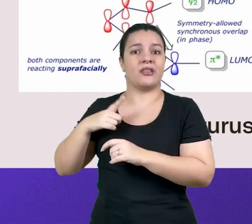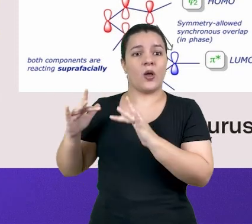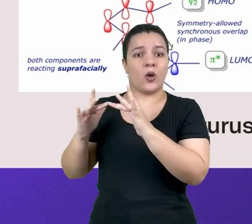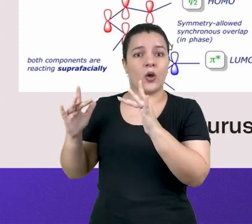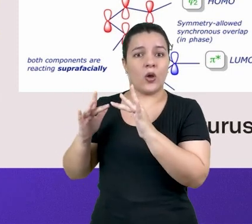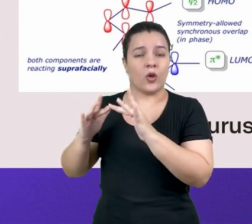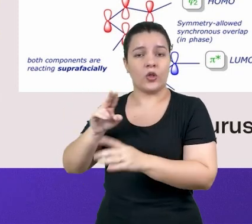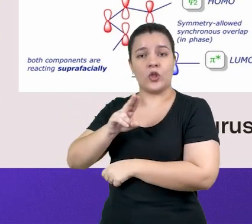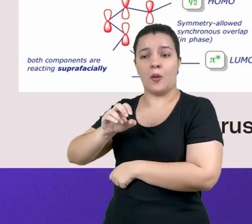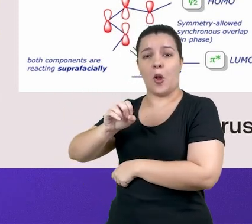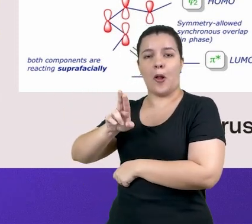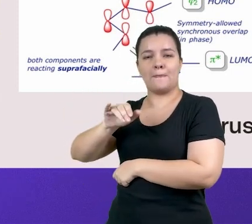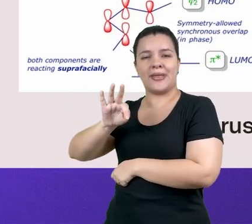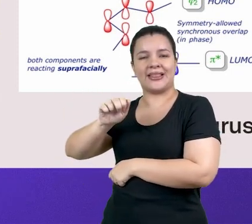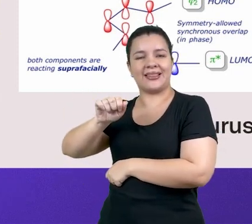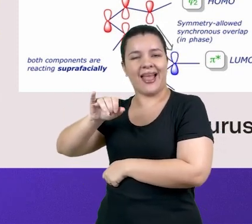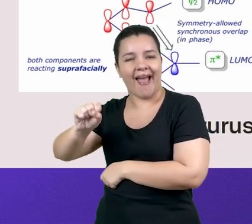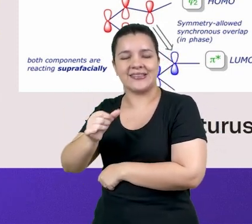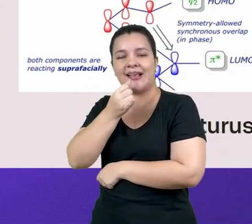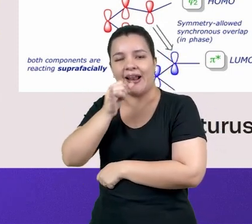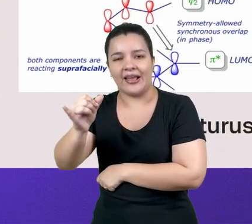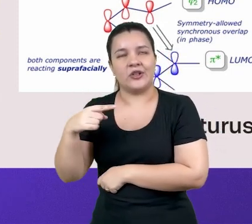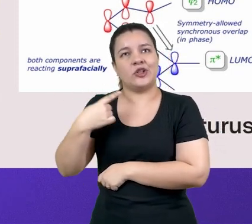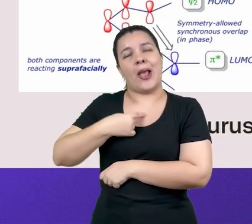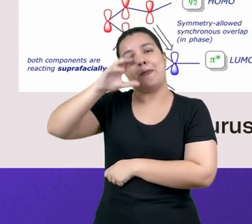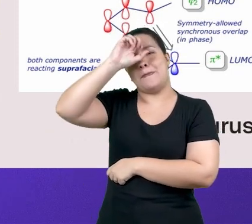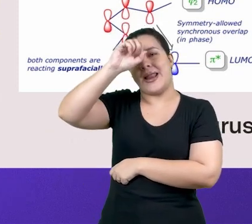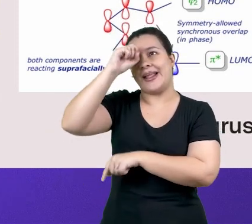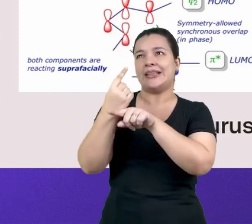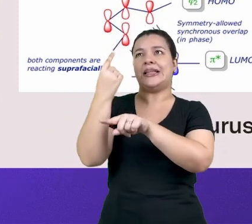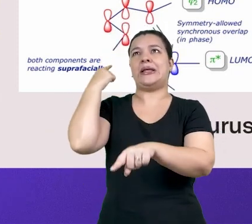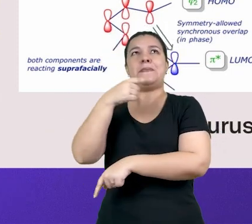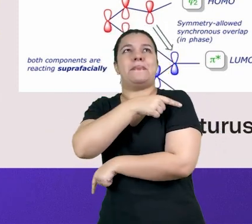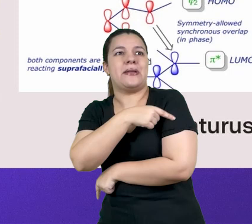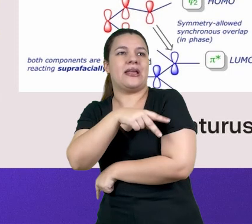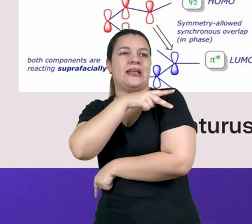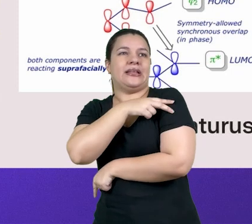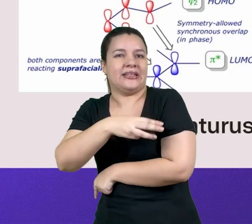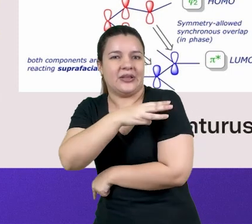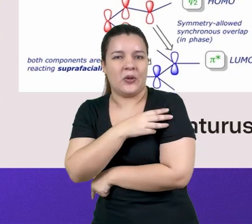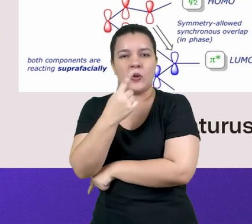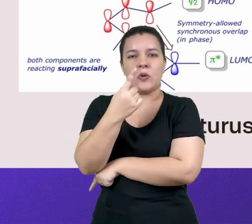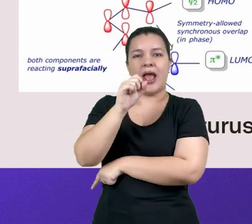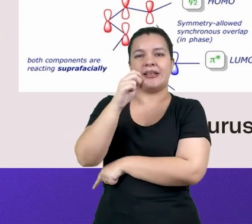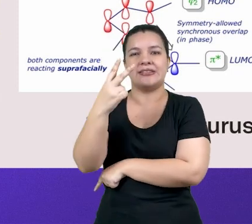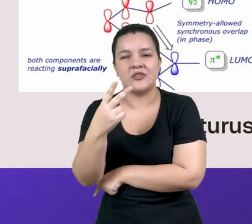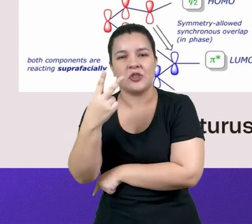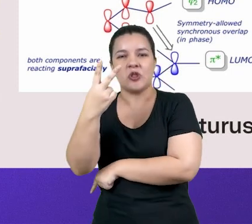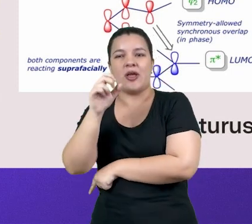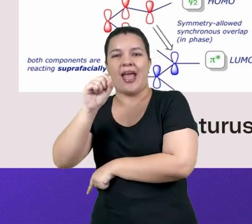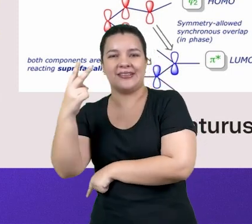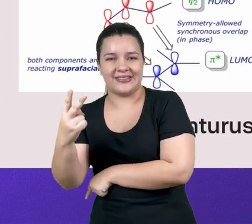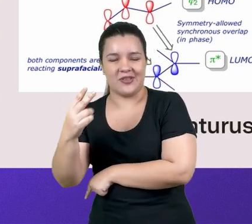gente chama de orbitais eletrônicos, ou seja, aquela coisa que a gente aprendeu lá no colégio, de 1s2, 2s2,